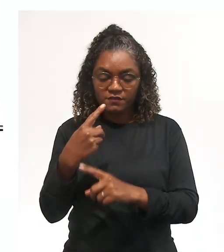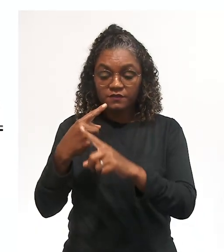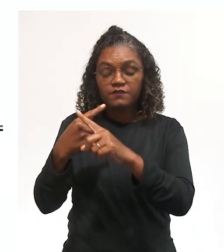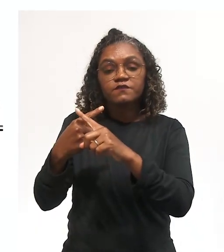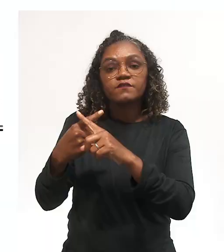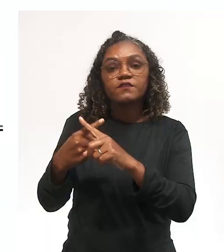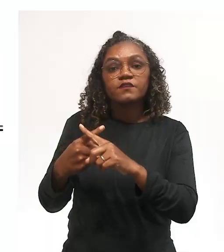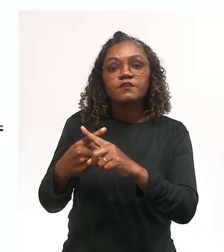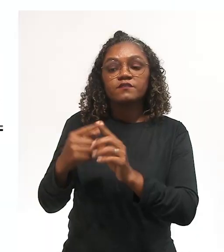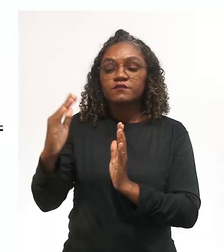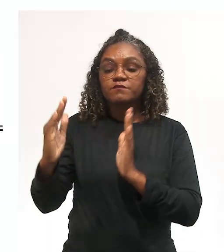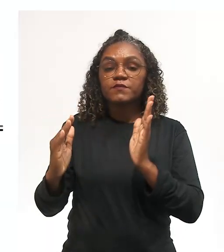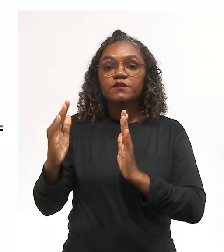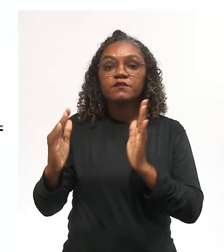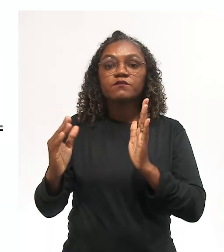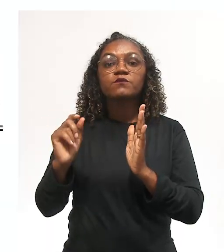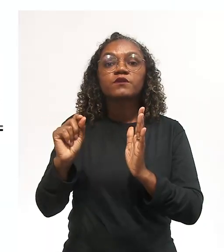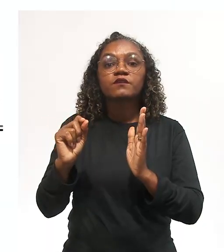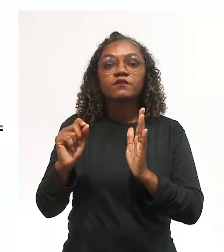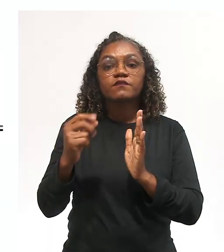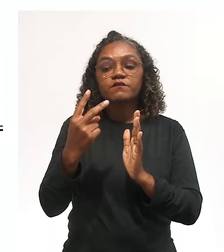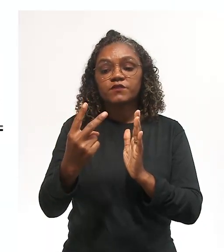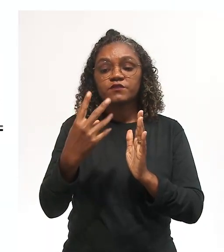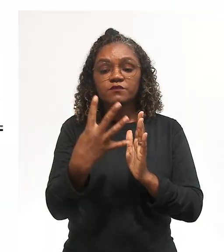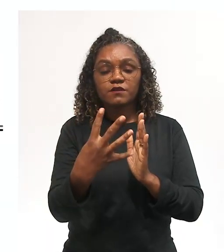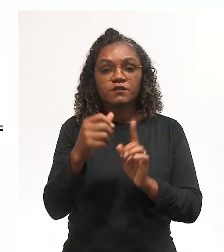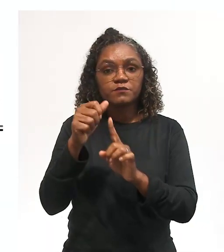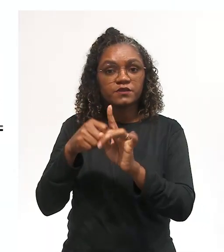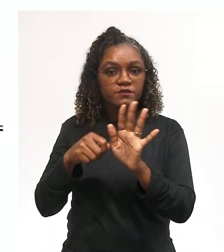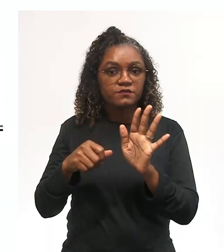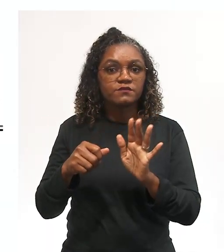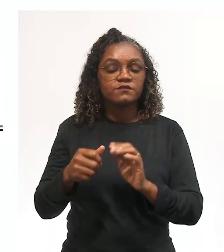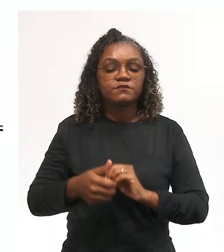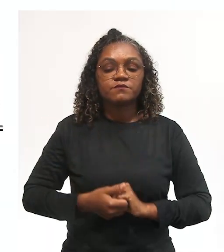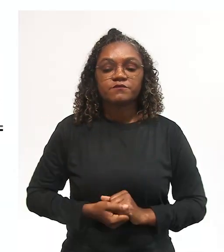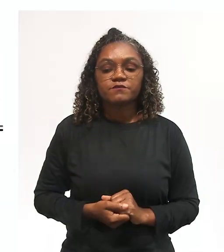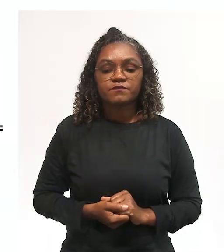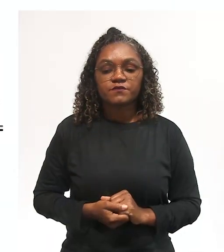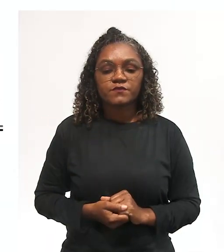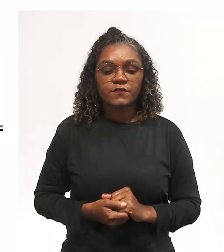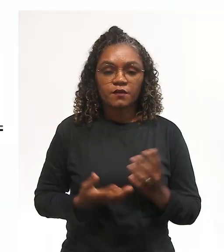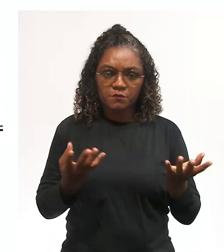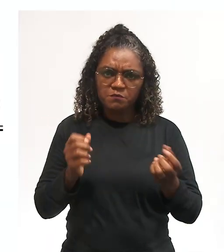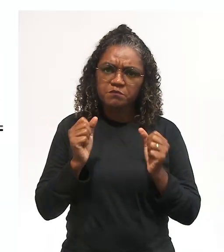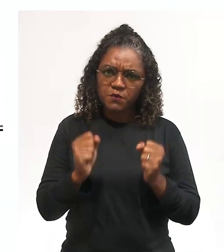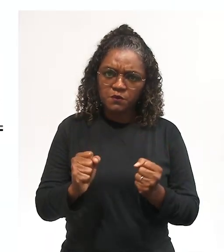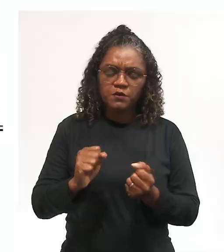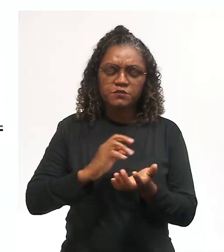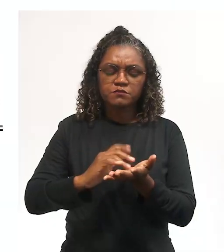o período, que é 24 meses. Esse produto aqui, usando a calculadora, vai dar